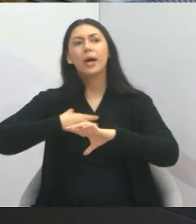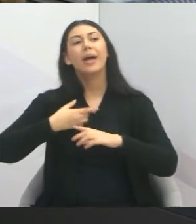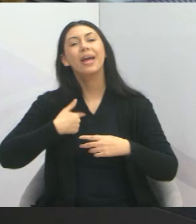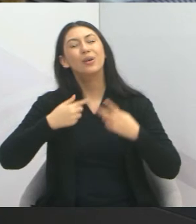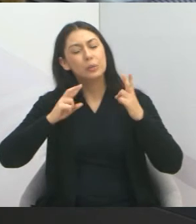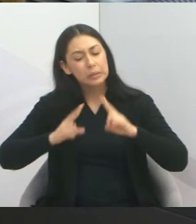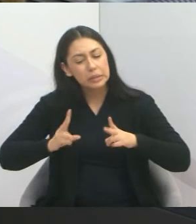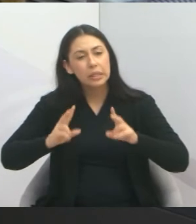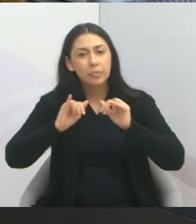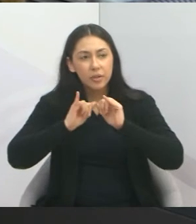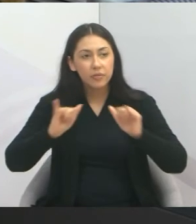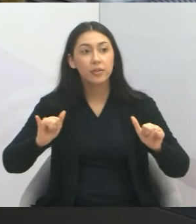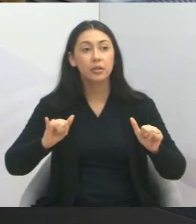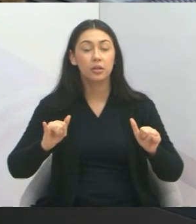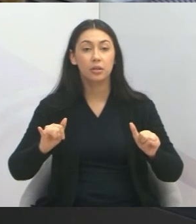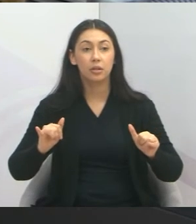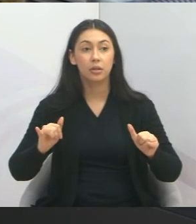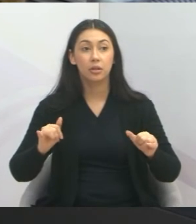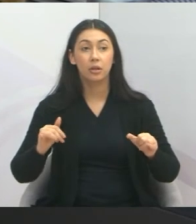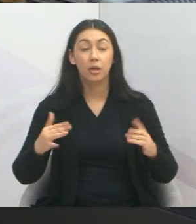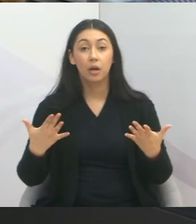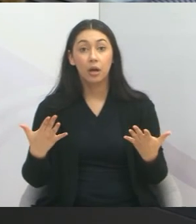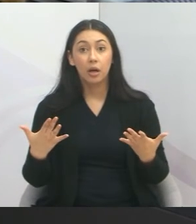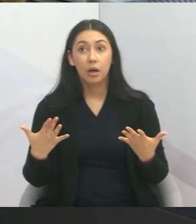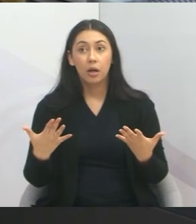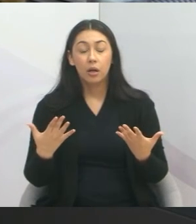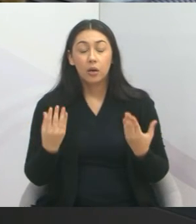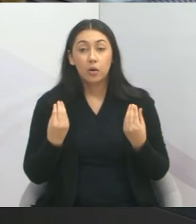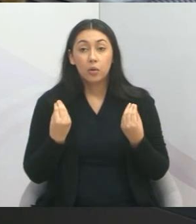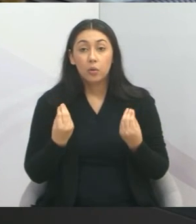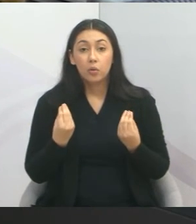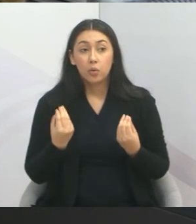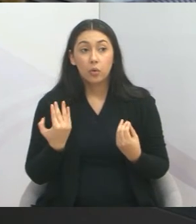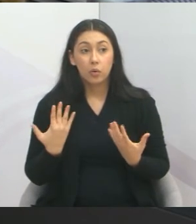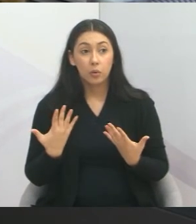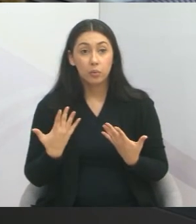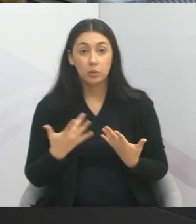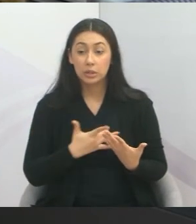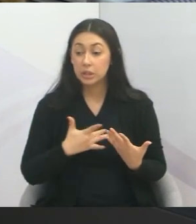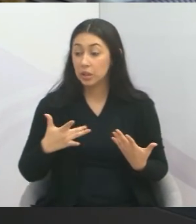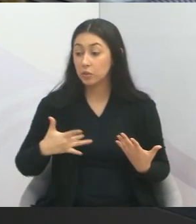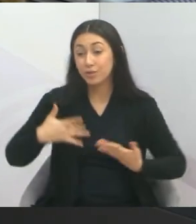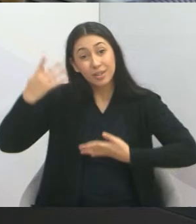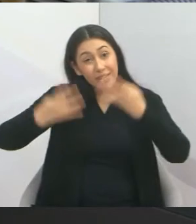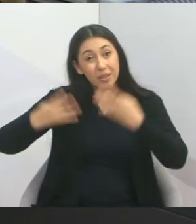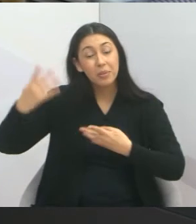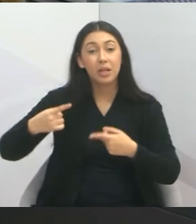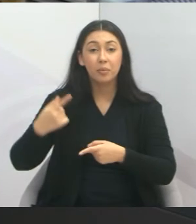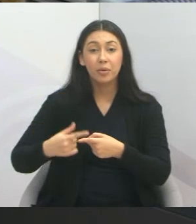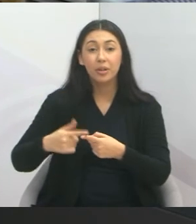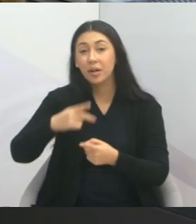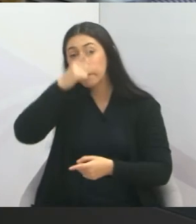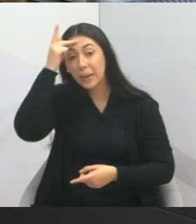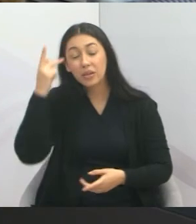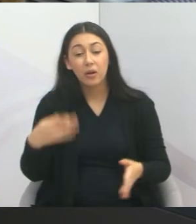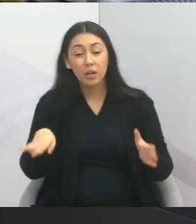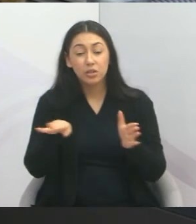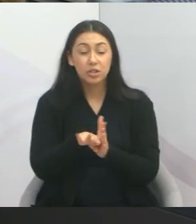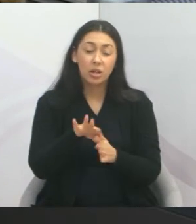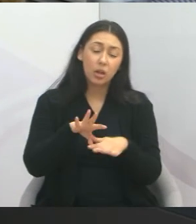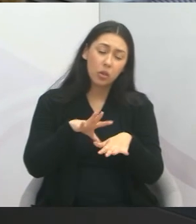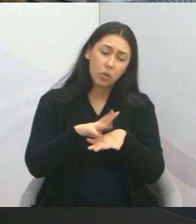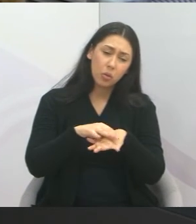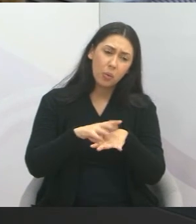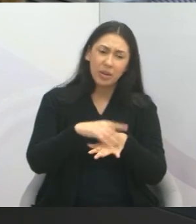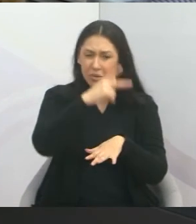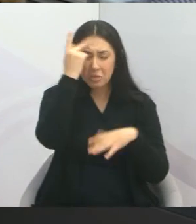Sempre falei aqui isso aí Condena né em parte da saúde que a pessoa já chega doente